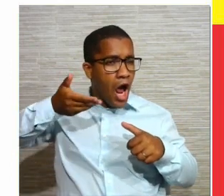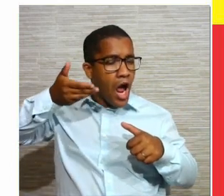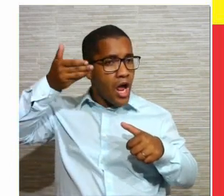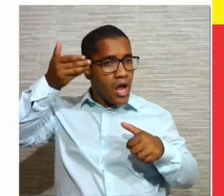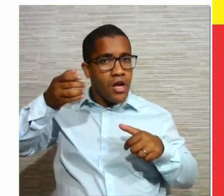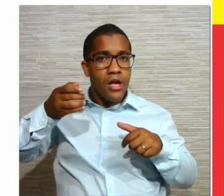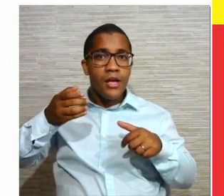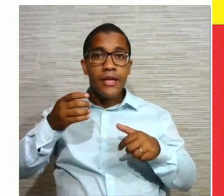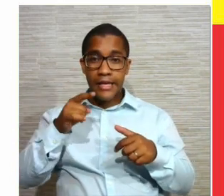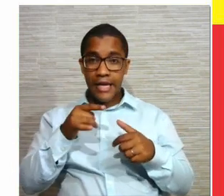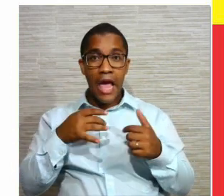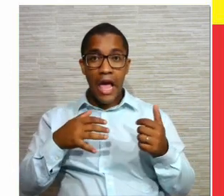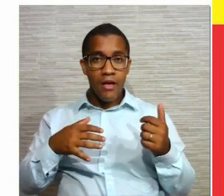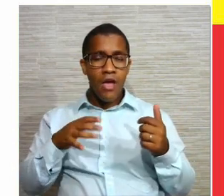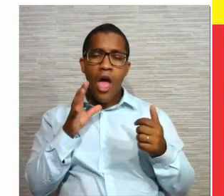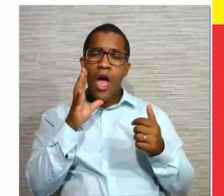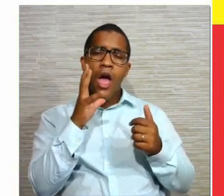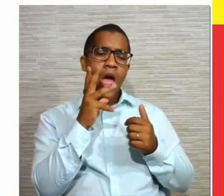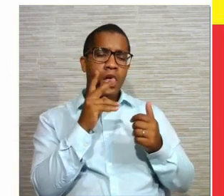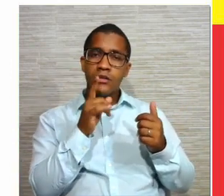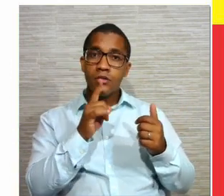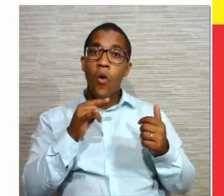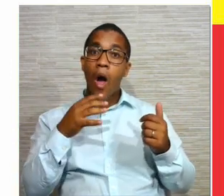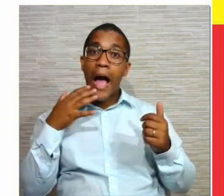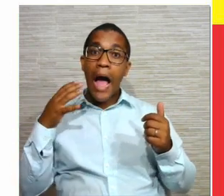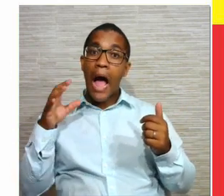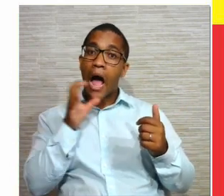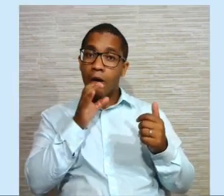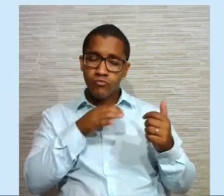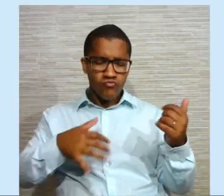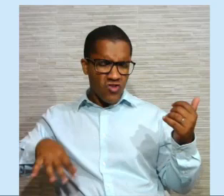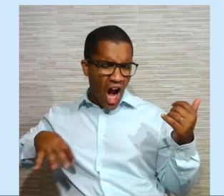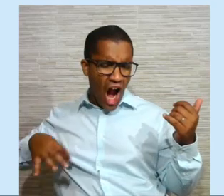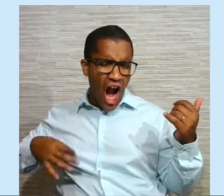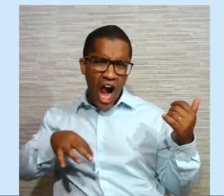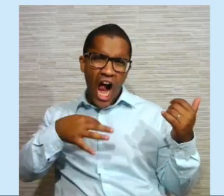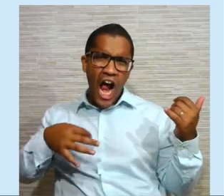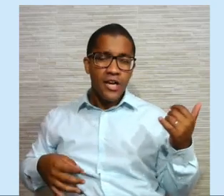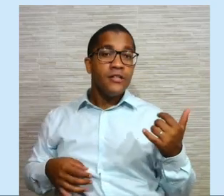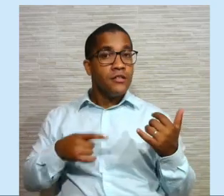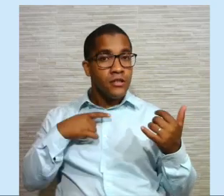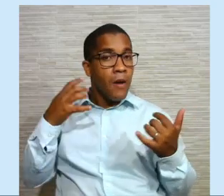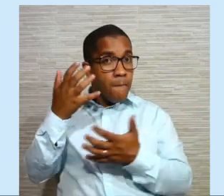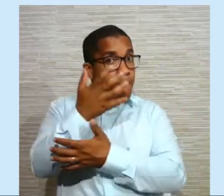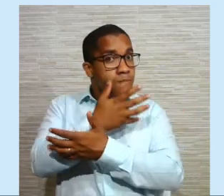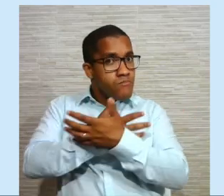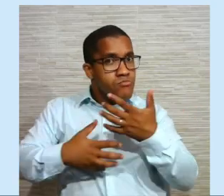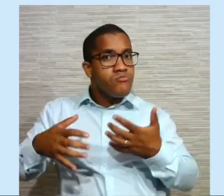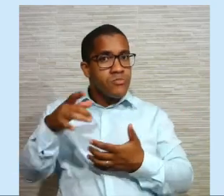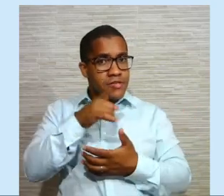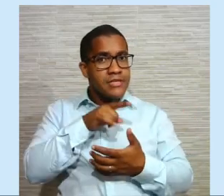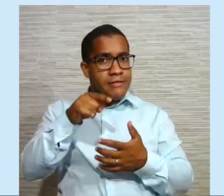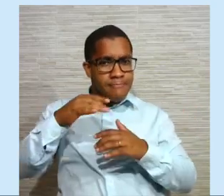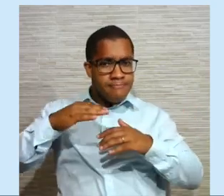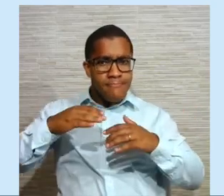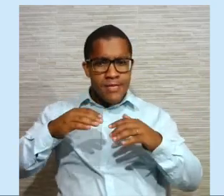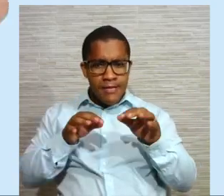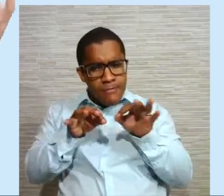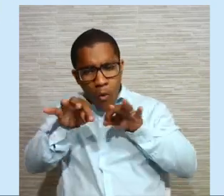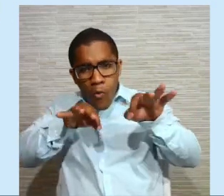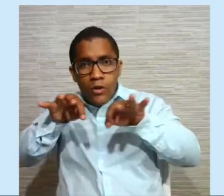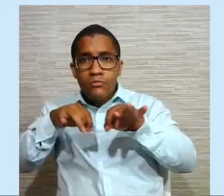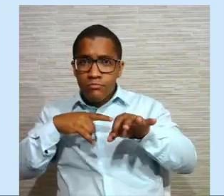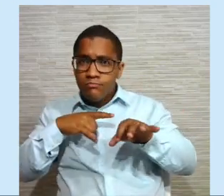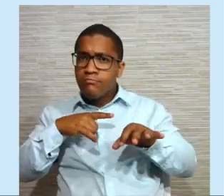acelerou o andamento da música, né? Então, assim, e são músicas bastante elaboradas. Então, o heavy metal ele